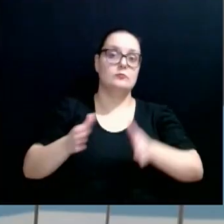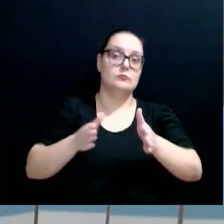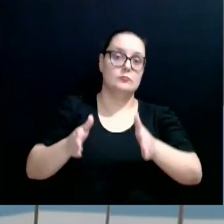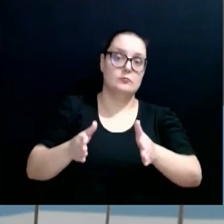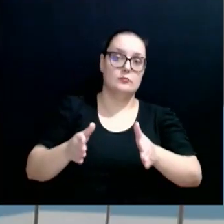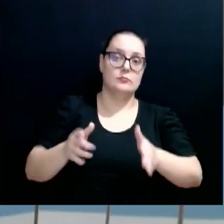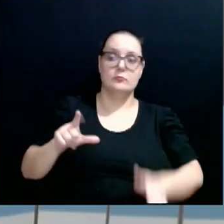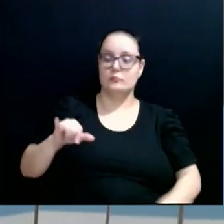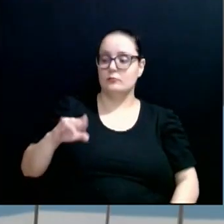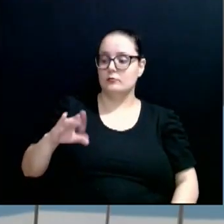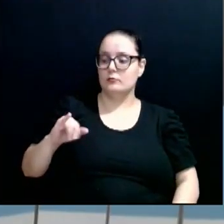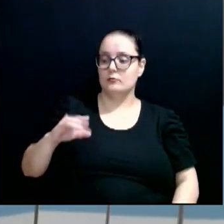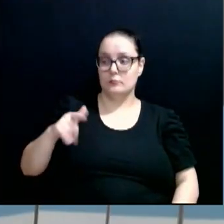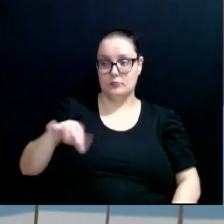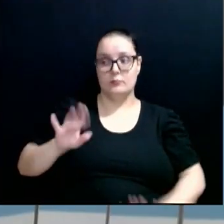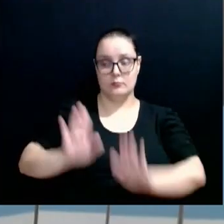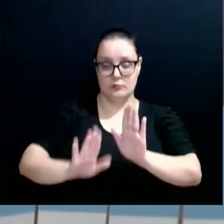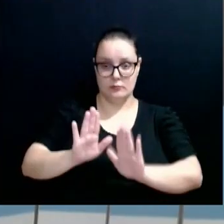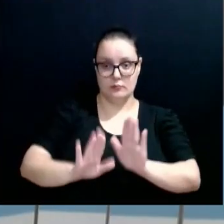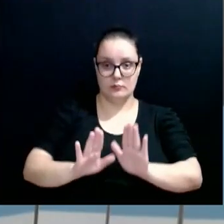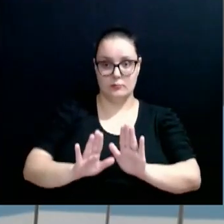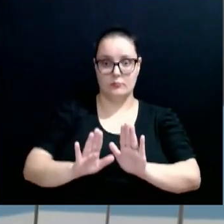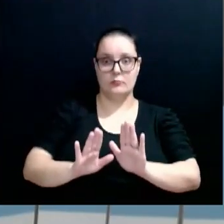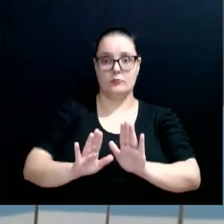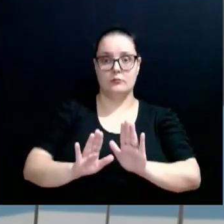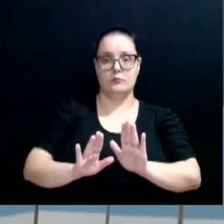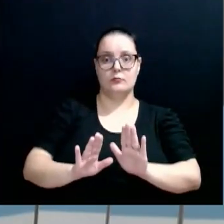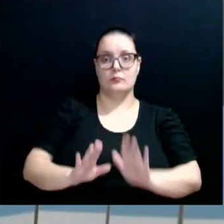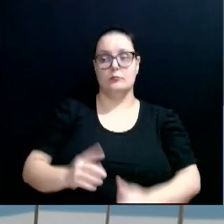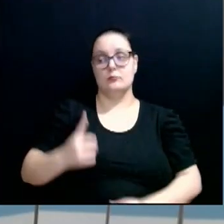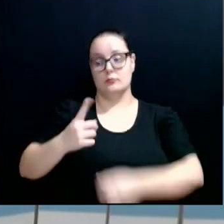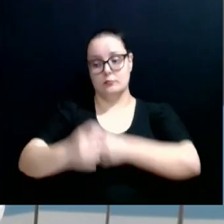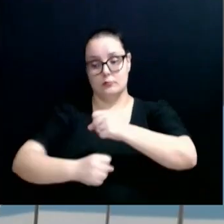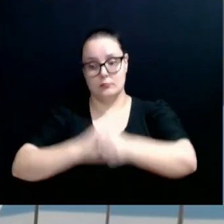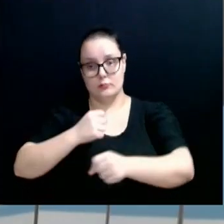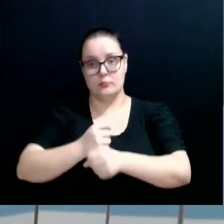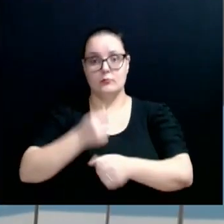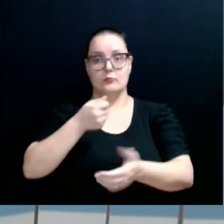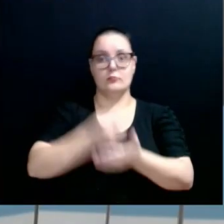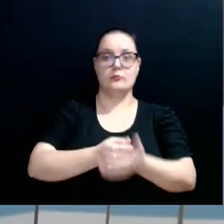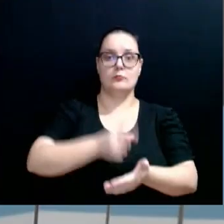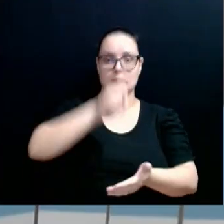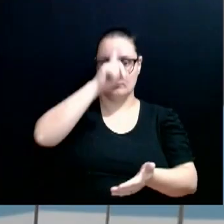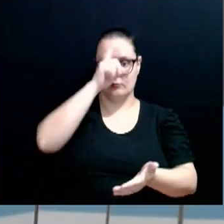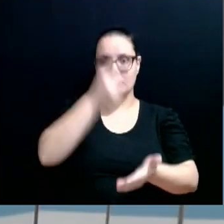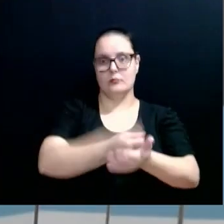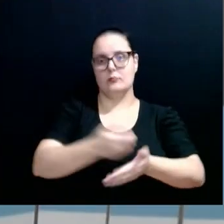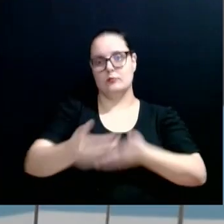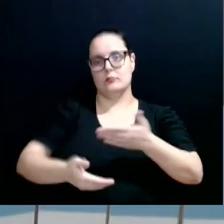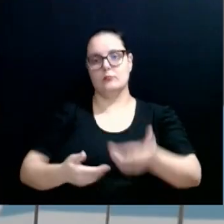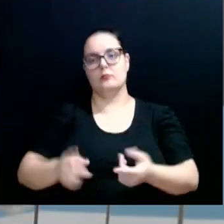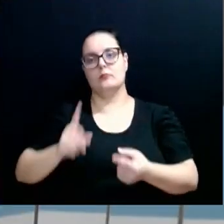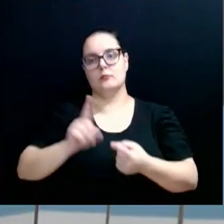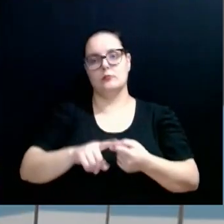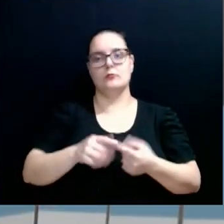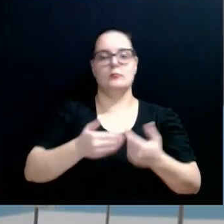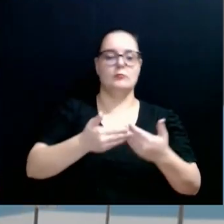não me engano, para o cumprimento, para dar ordem de serviço, né? Então nós temos tempo para abrir a empresa, né?